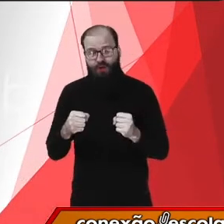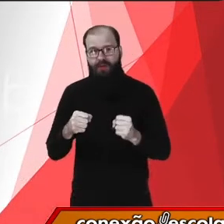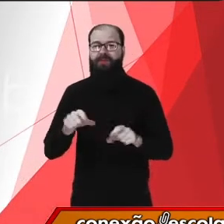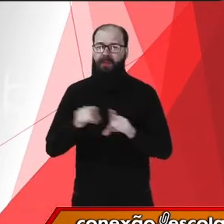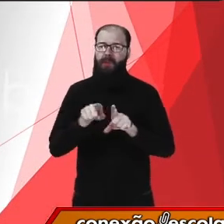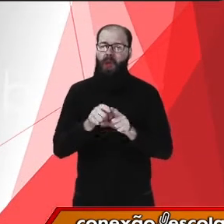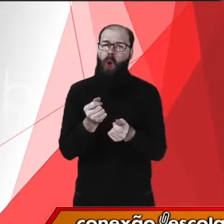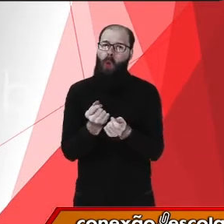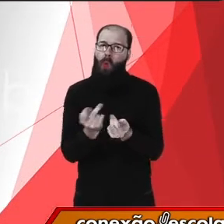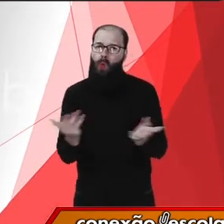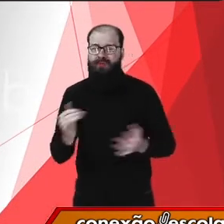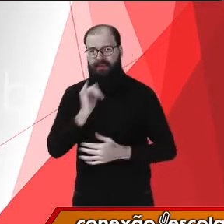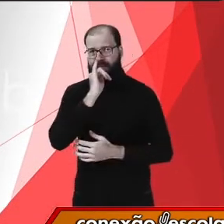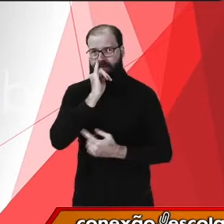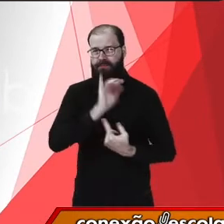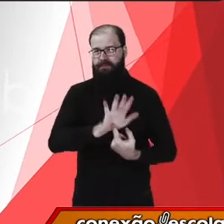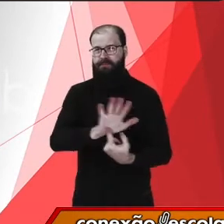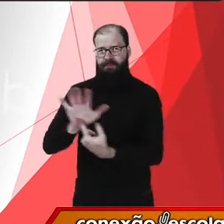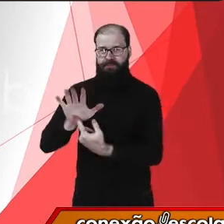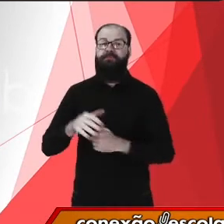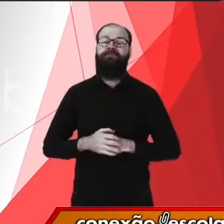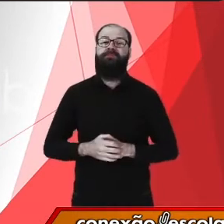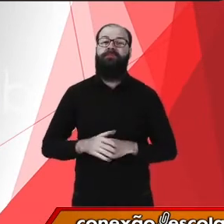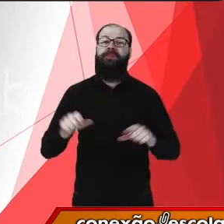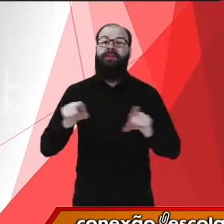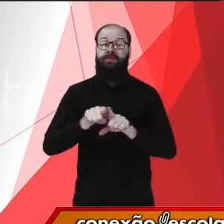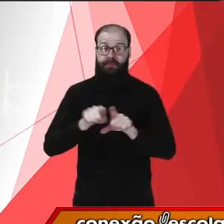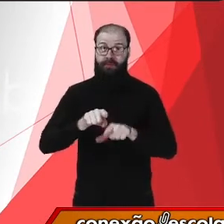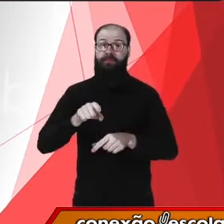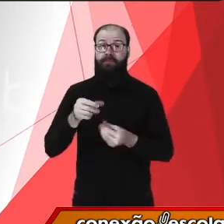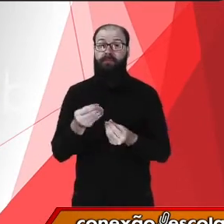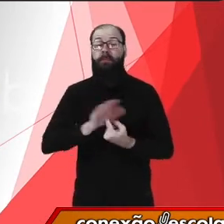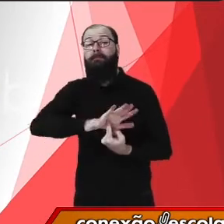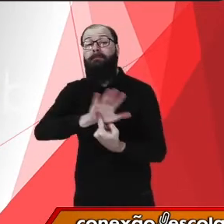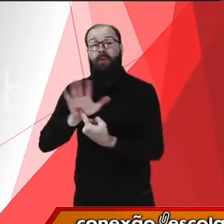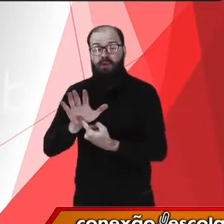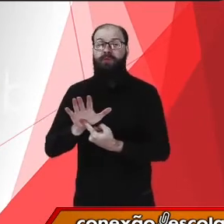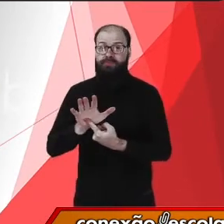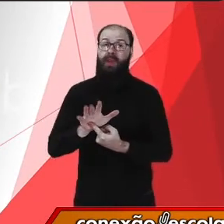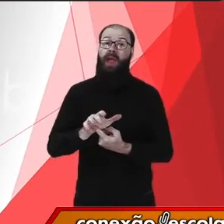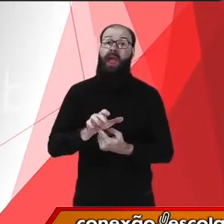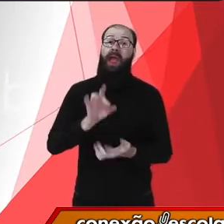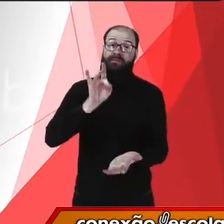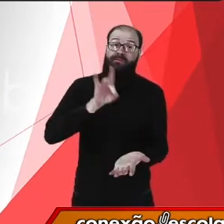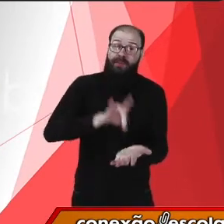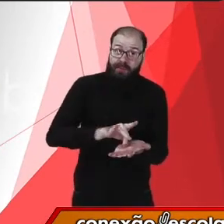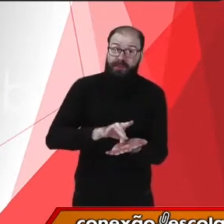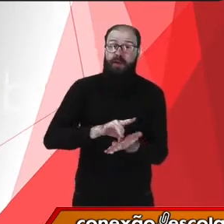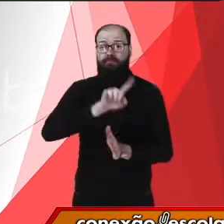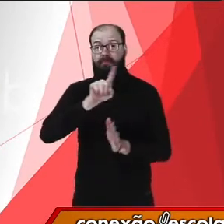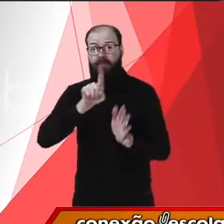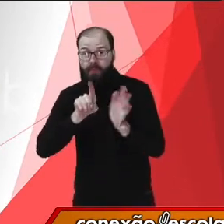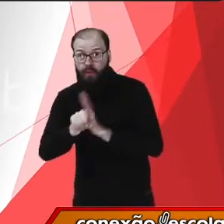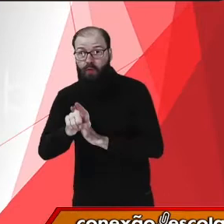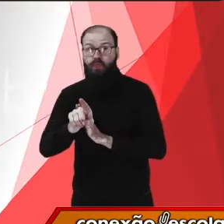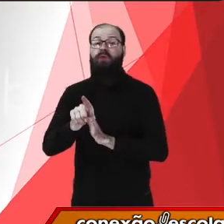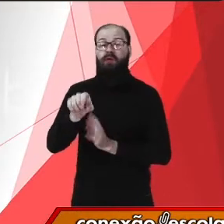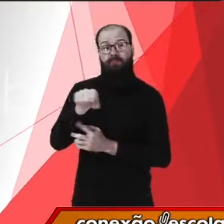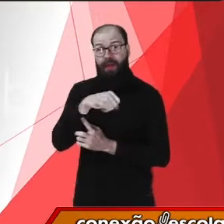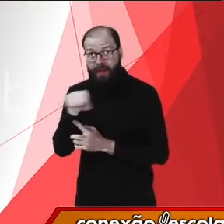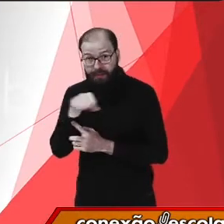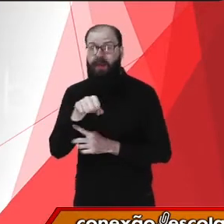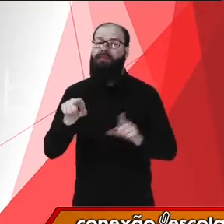exemplos para vocês. Vamos colocar também as formas negativas, afirmativas, interrogativas e deixarei também